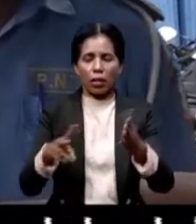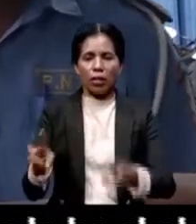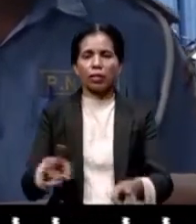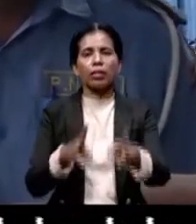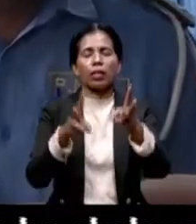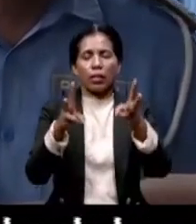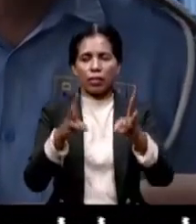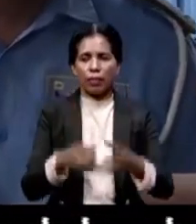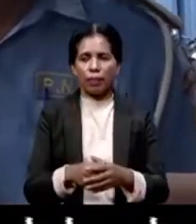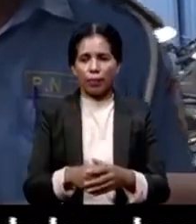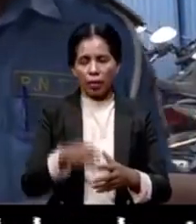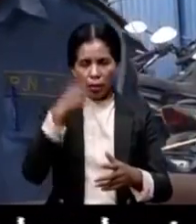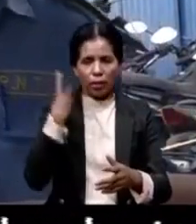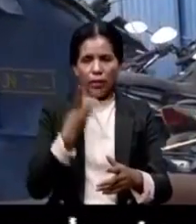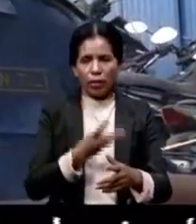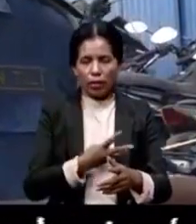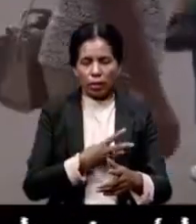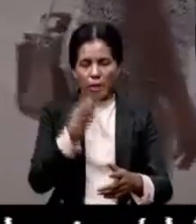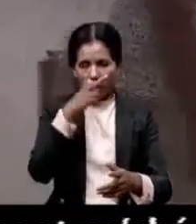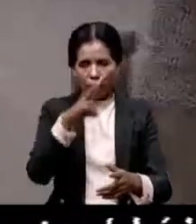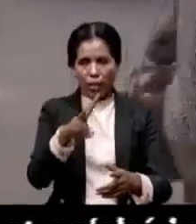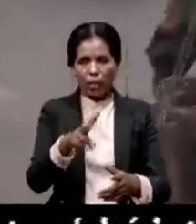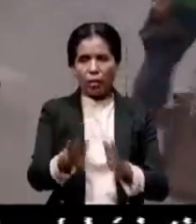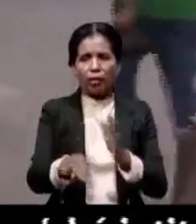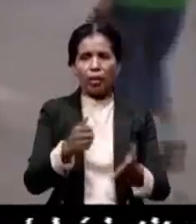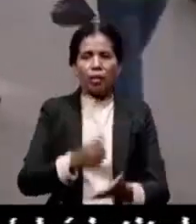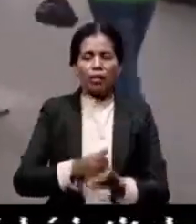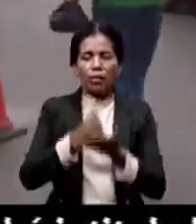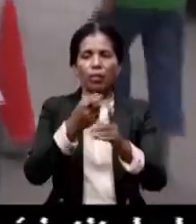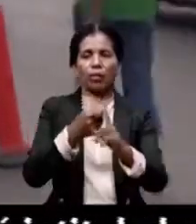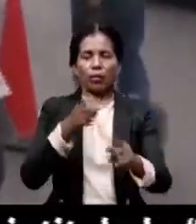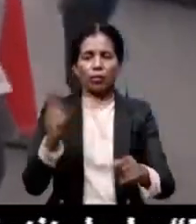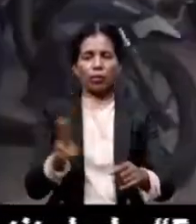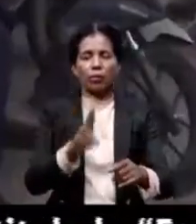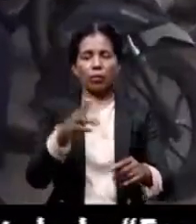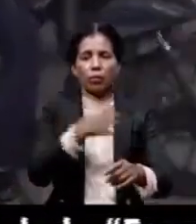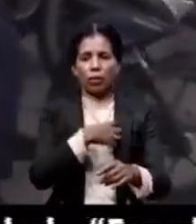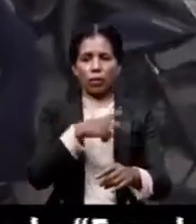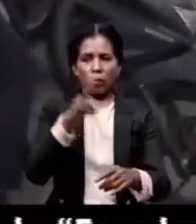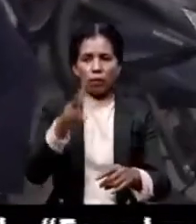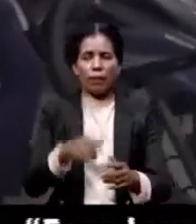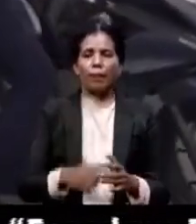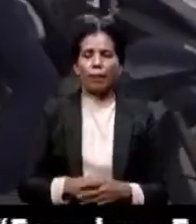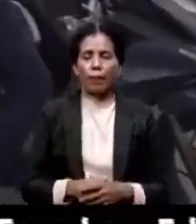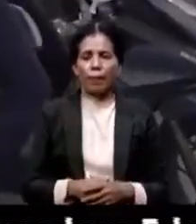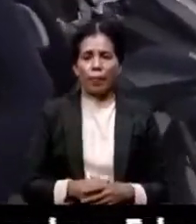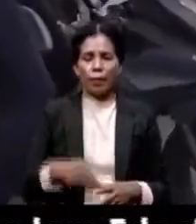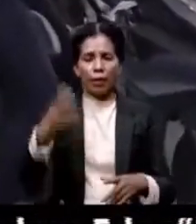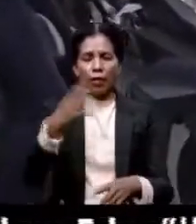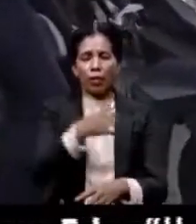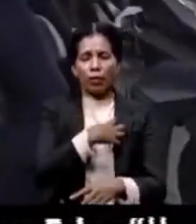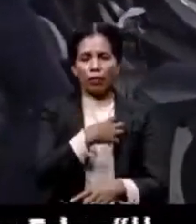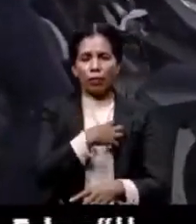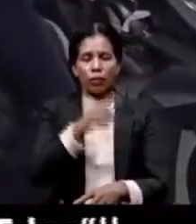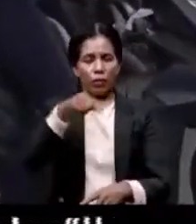maka durante halo checkpoint hetang apoi hosi unidade ruane iha palacio de governo